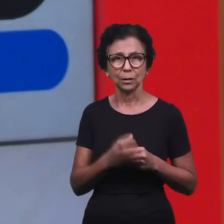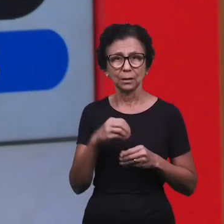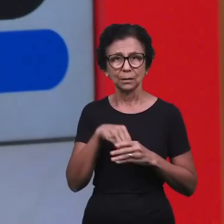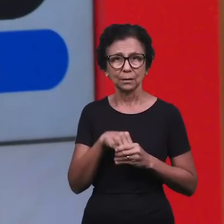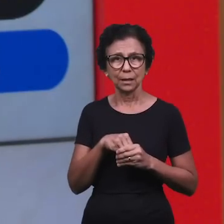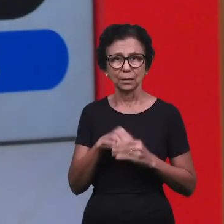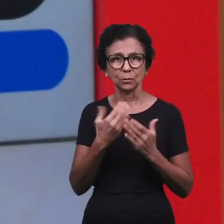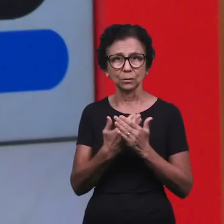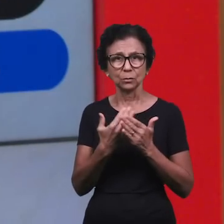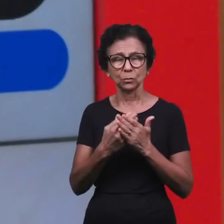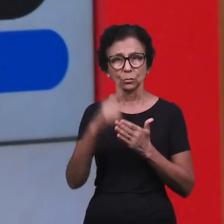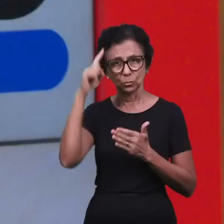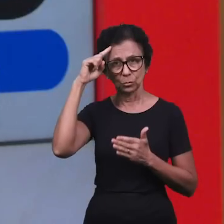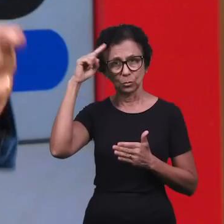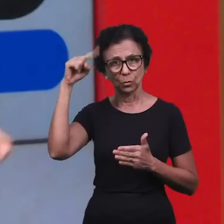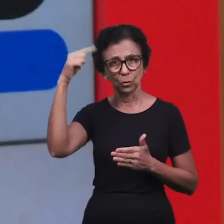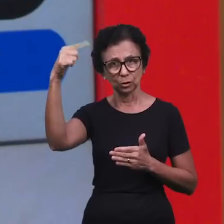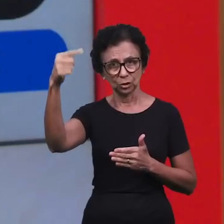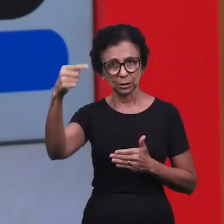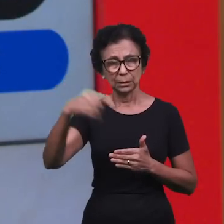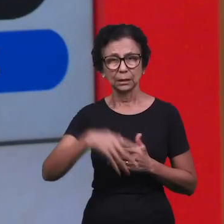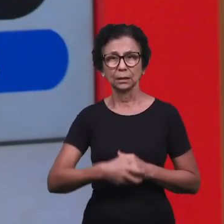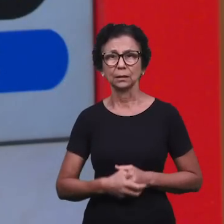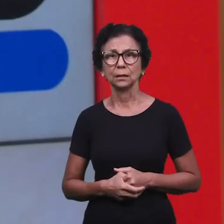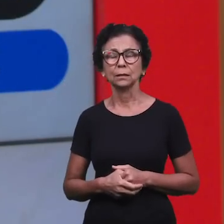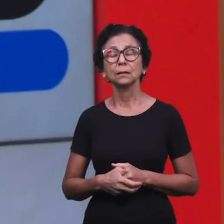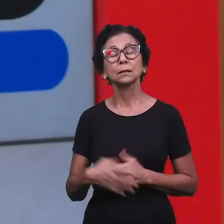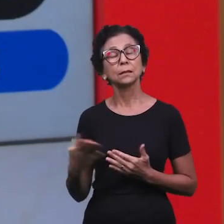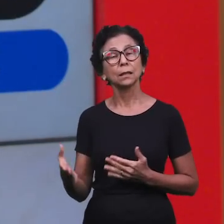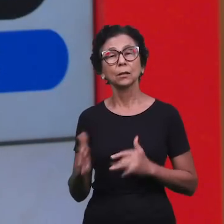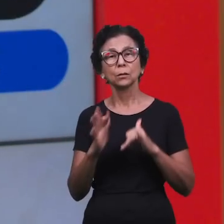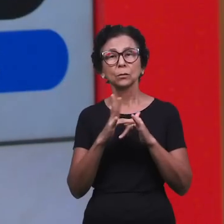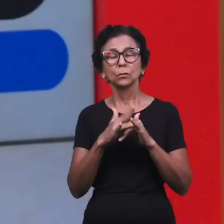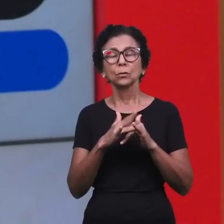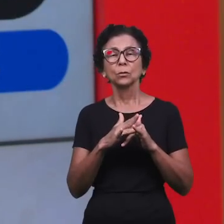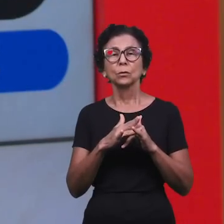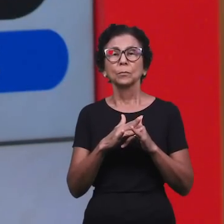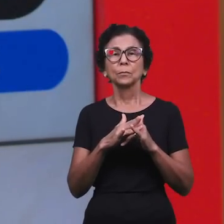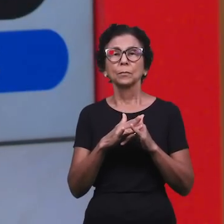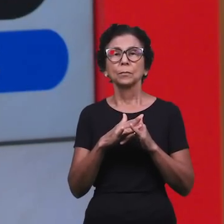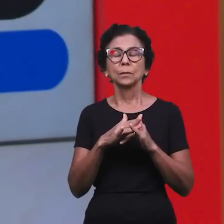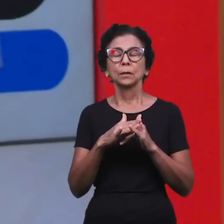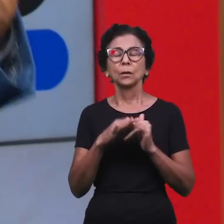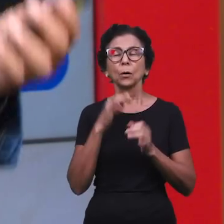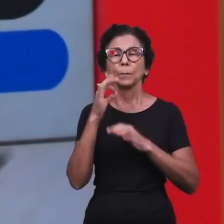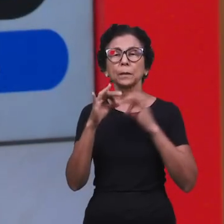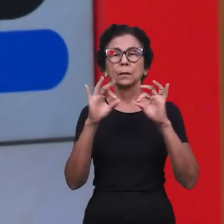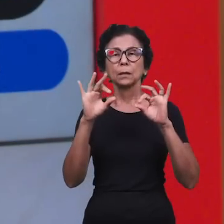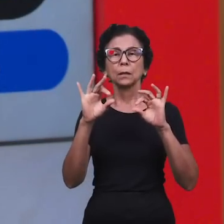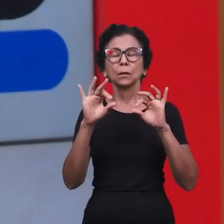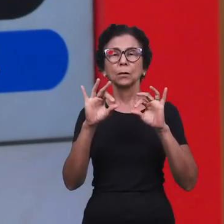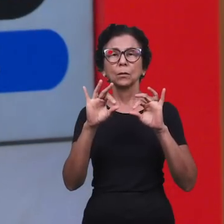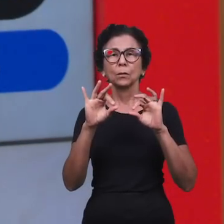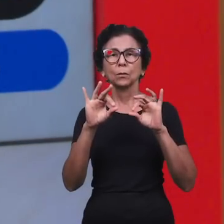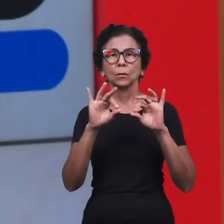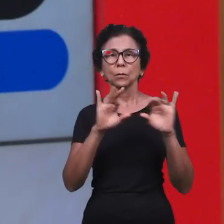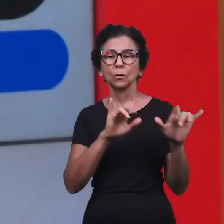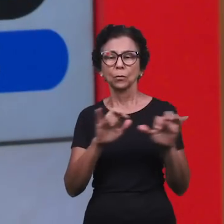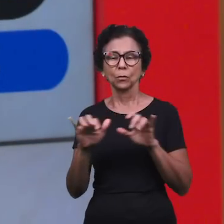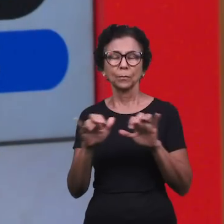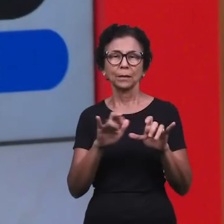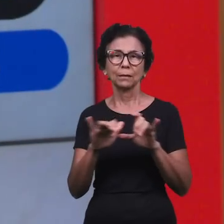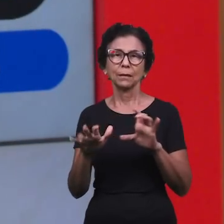estudo? Escreve para a gente. Deixa o seu comentário aqui no vídeo do YouTube, tá certo? Compartilha conosco aí pelas